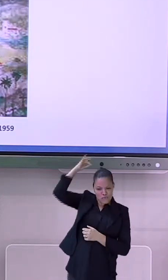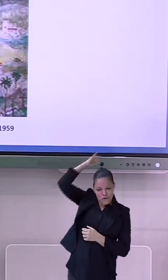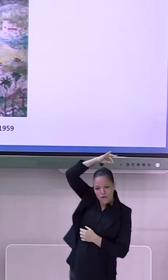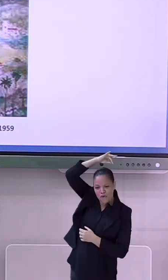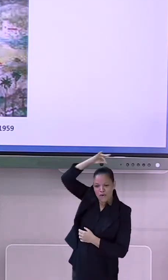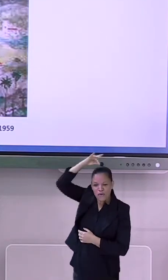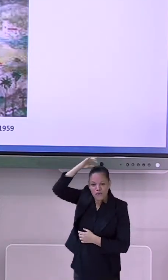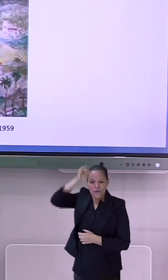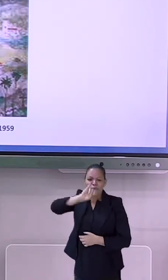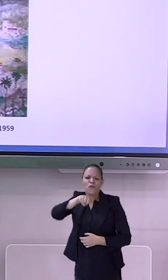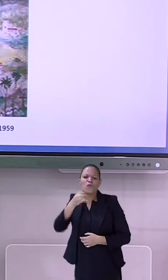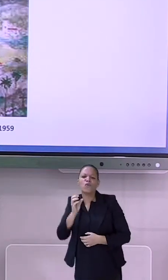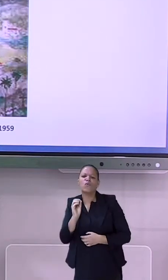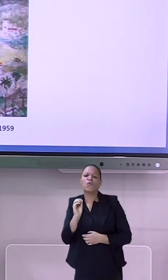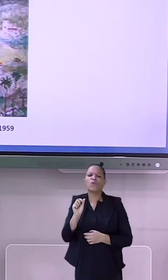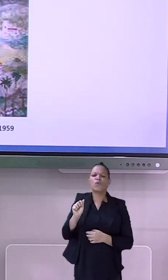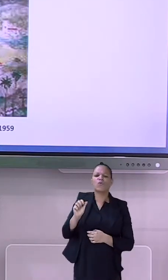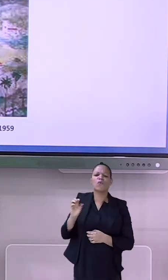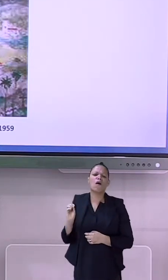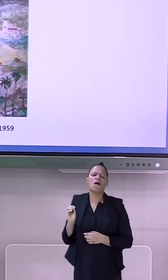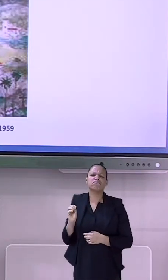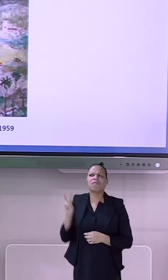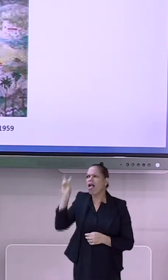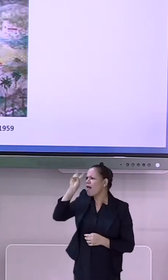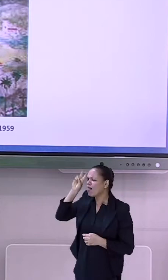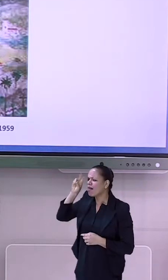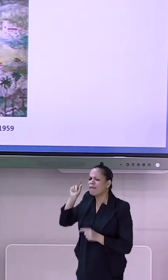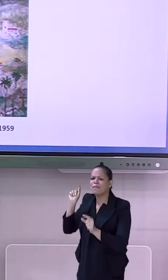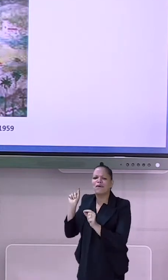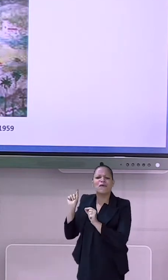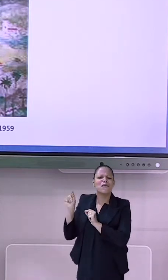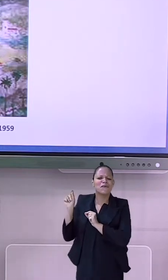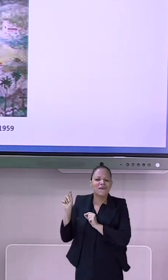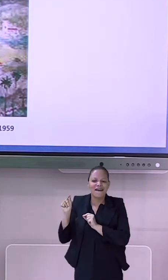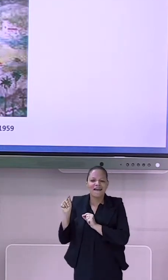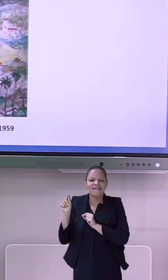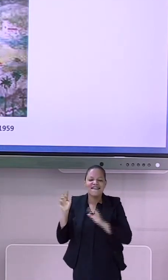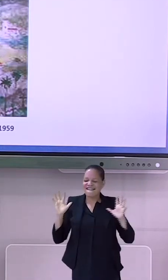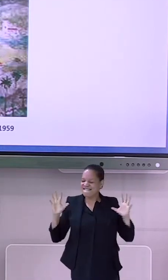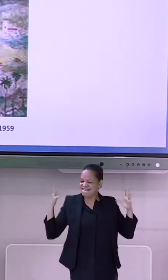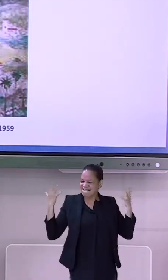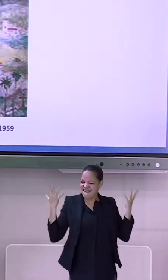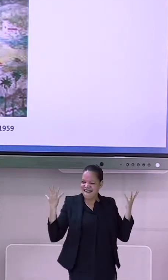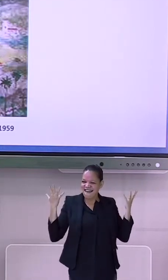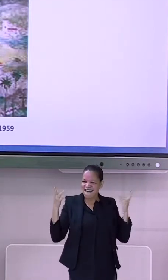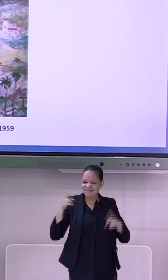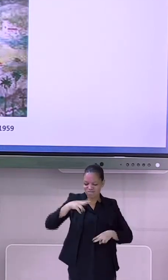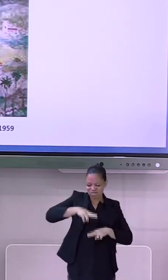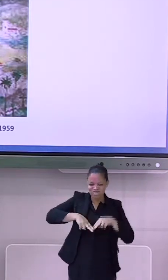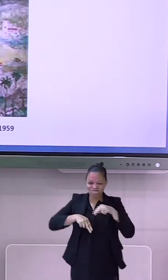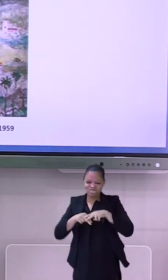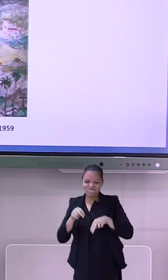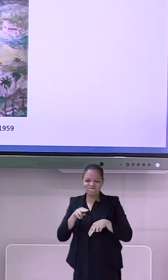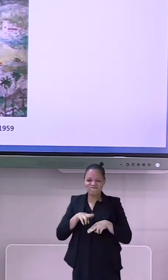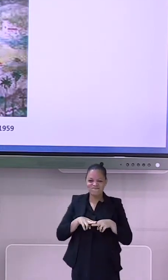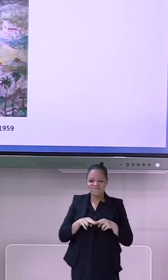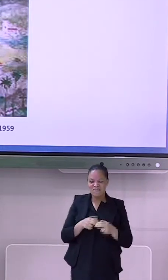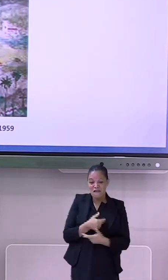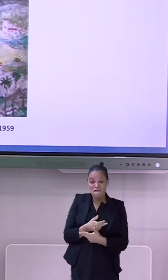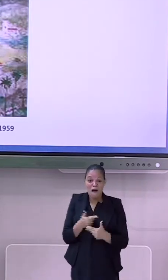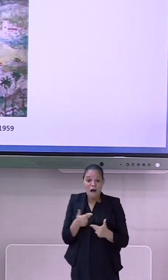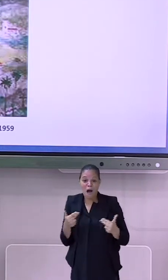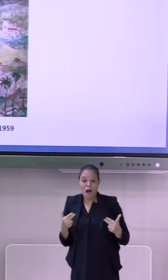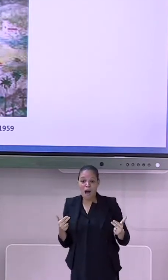faz relembrar o quê? Festa junina, balões, enfim. Vamos observar essa imagem juntinhos aqui? O que a